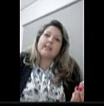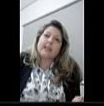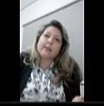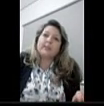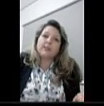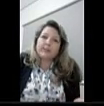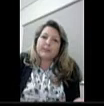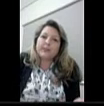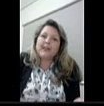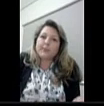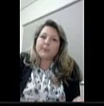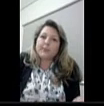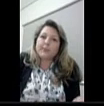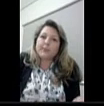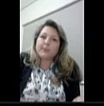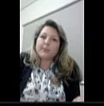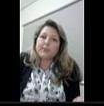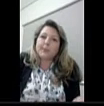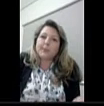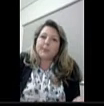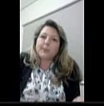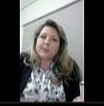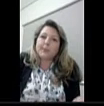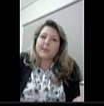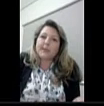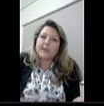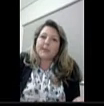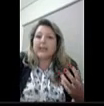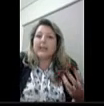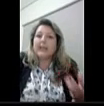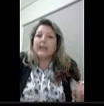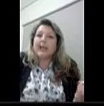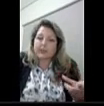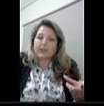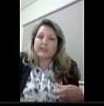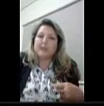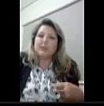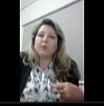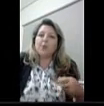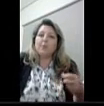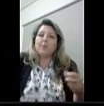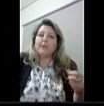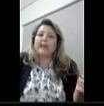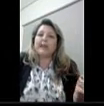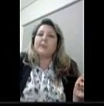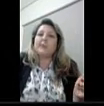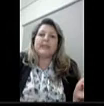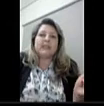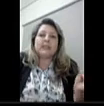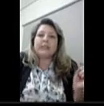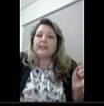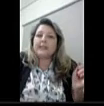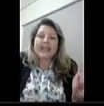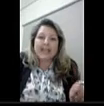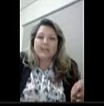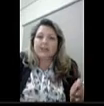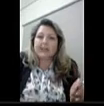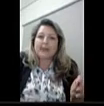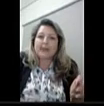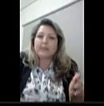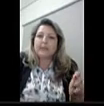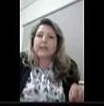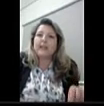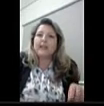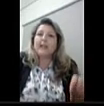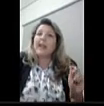que tem muita dificuldade para escrever. Então, foi um trabalho, né? A professora até mandou um comentário para mim que foi, dez, o